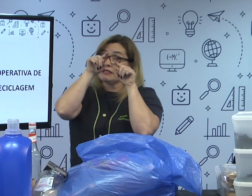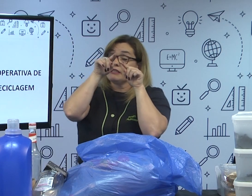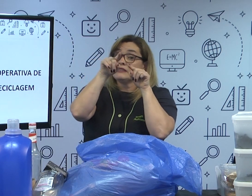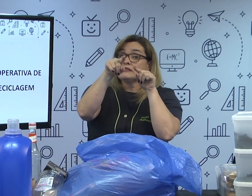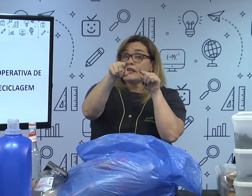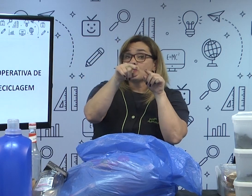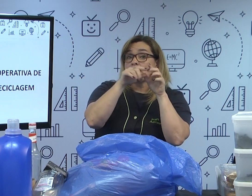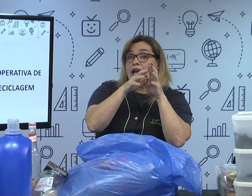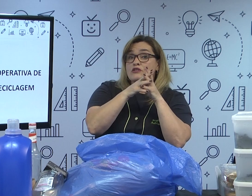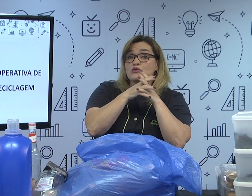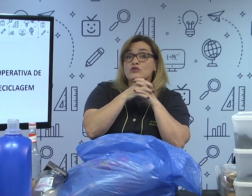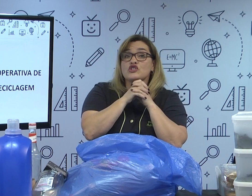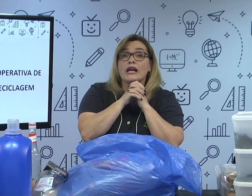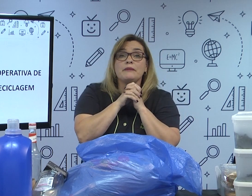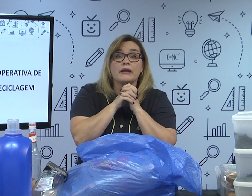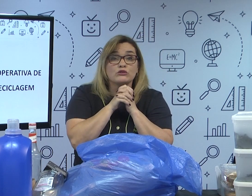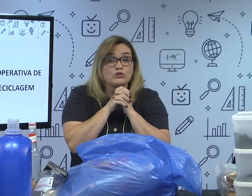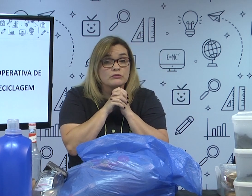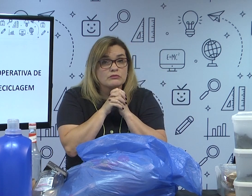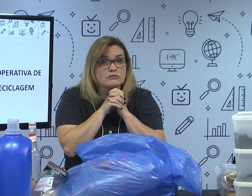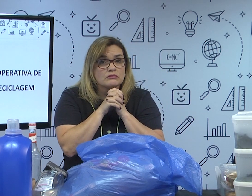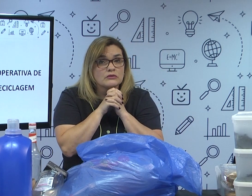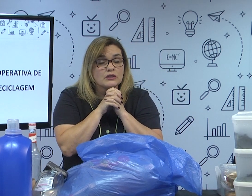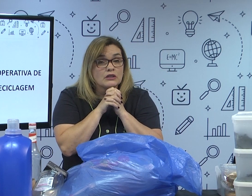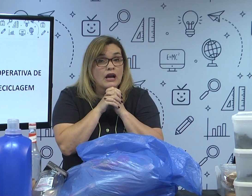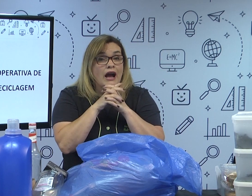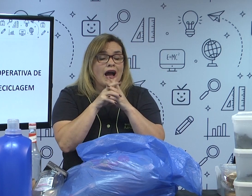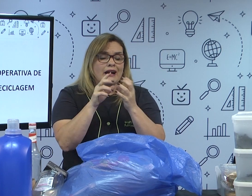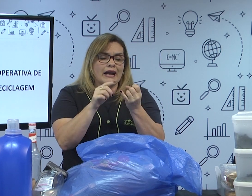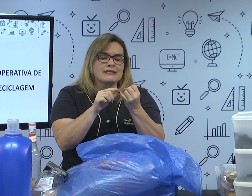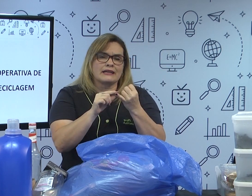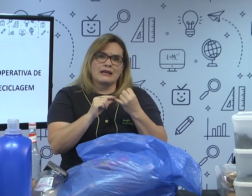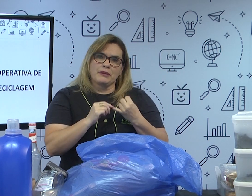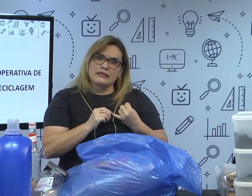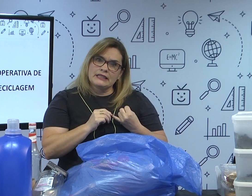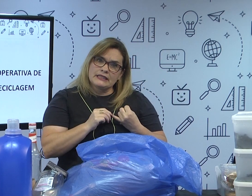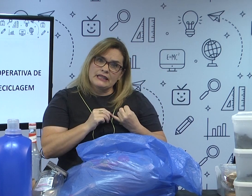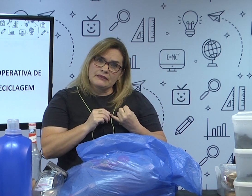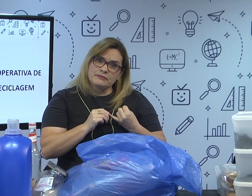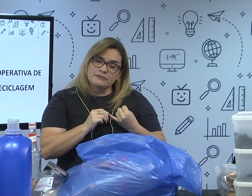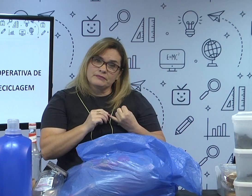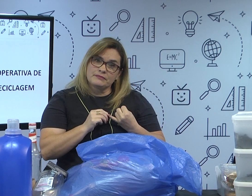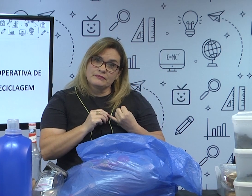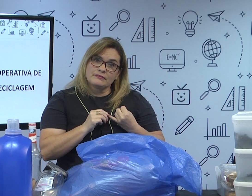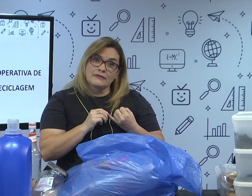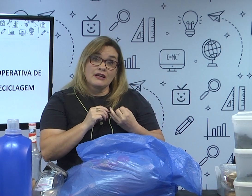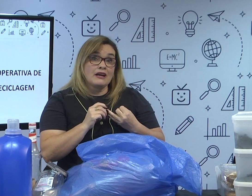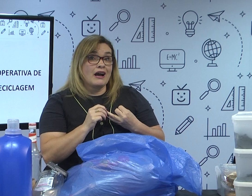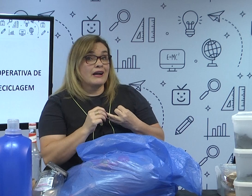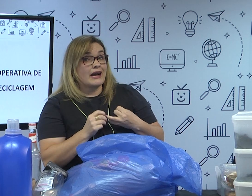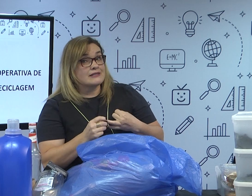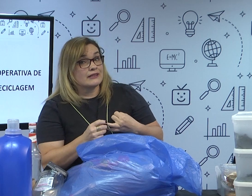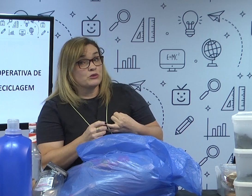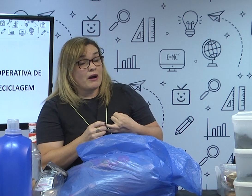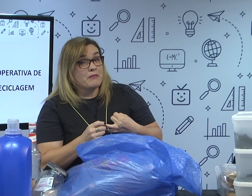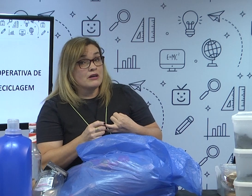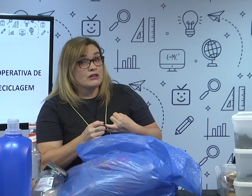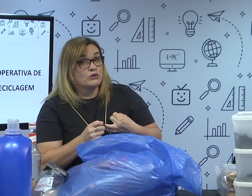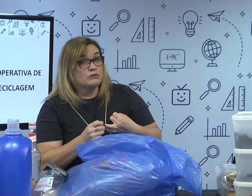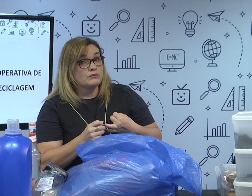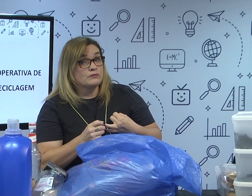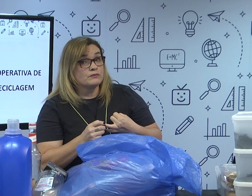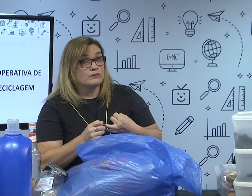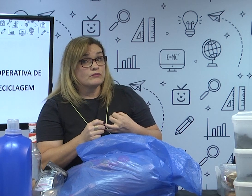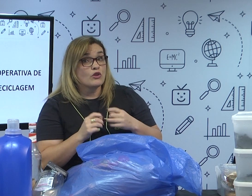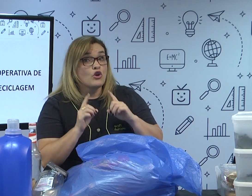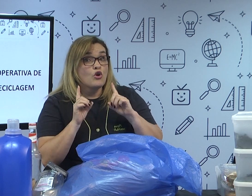Antes, tem os restos de alimento. A casca da banana, a casca do